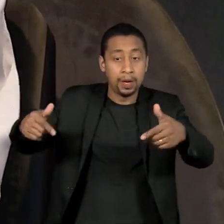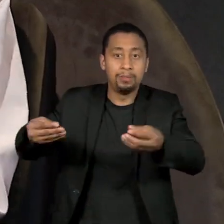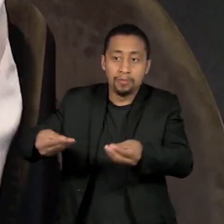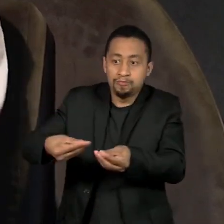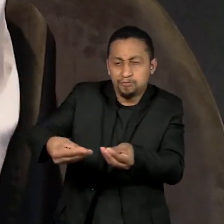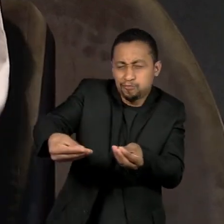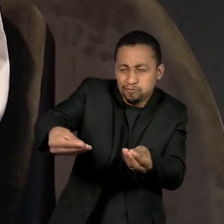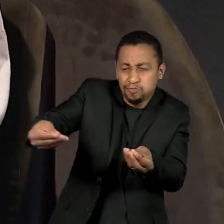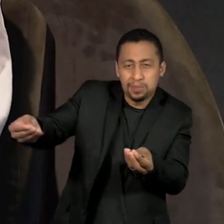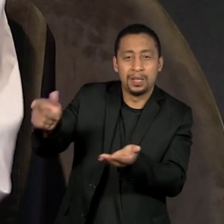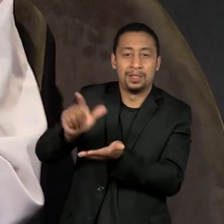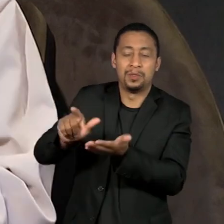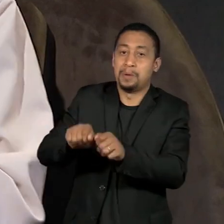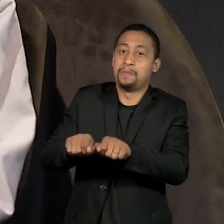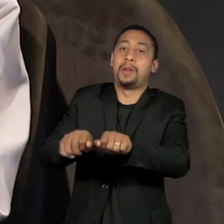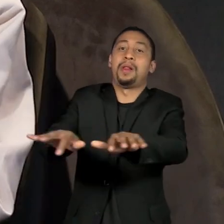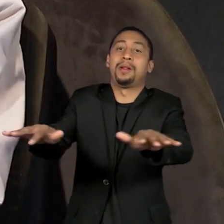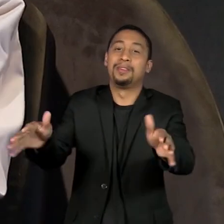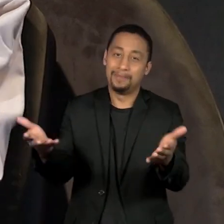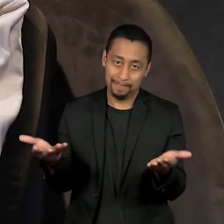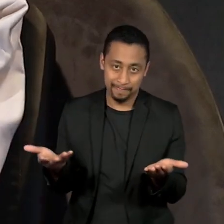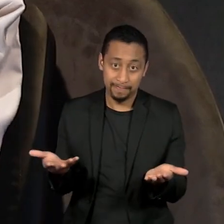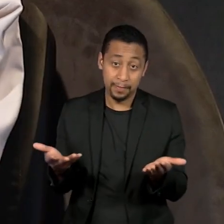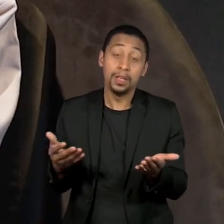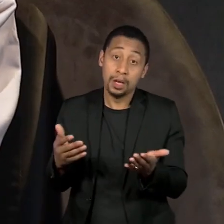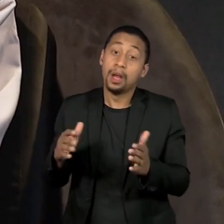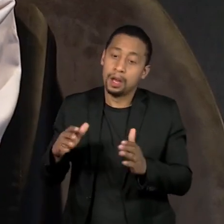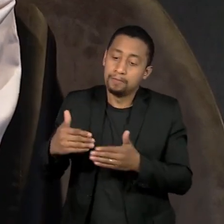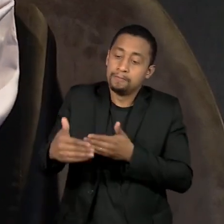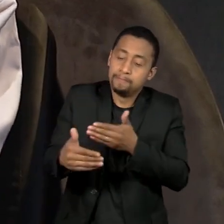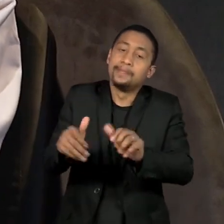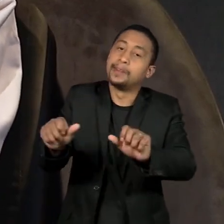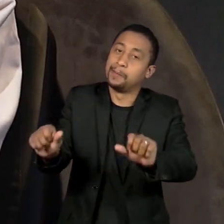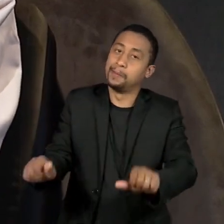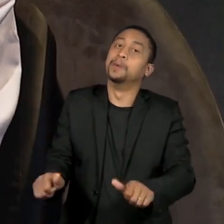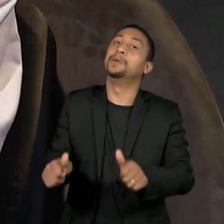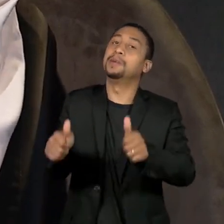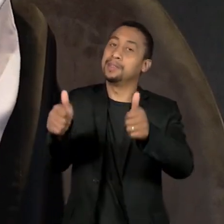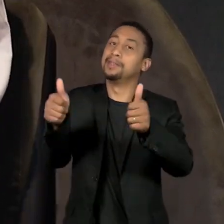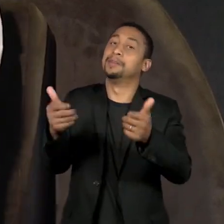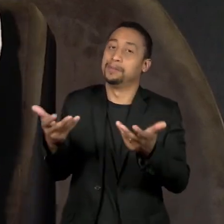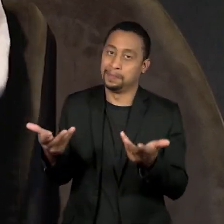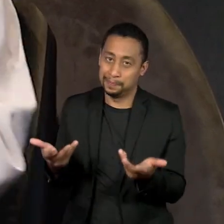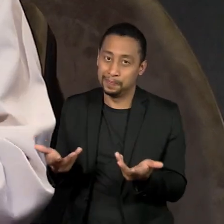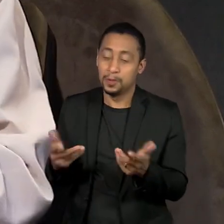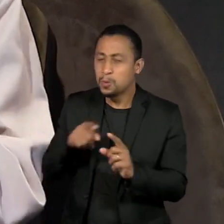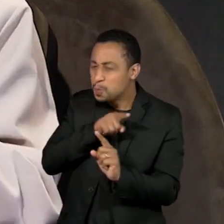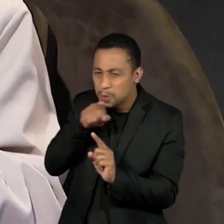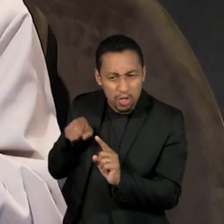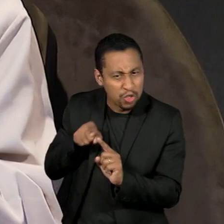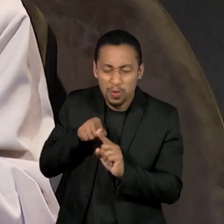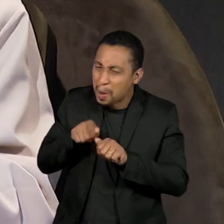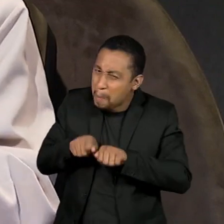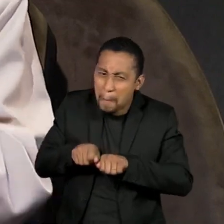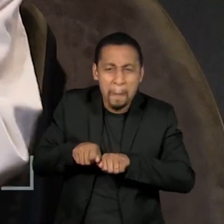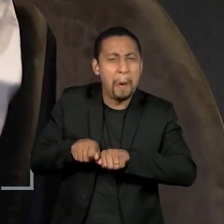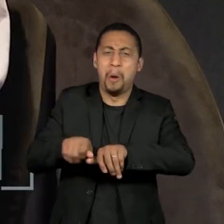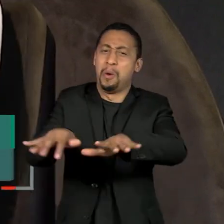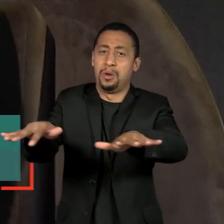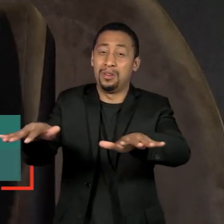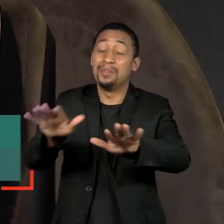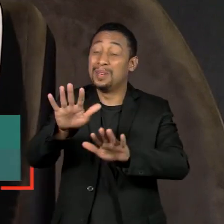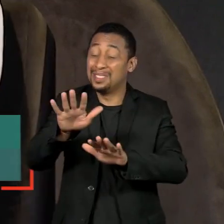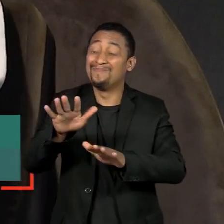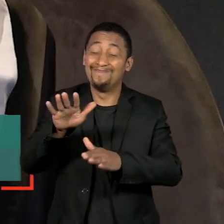literatura vá em frente. E nós estamos melhorando nesse sentido. Porque um dos grandes problemas, como eu